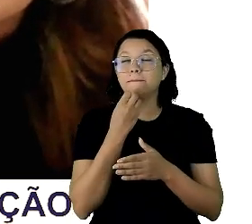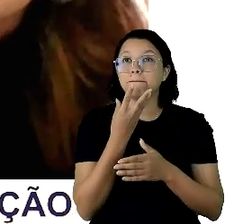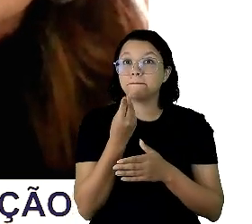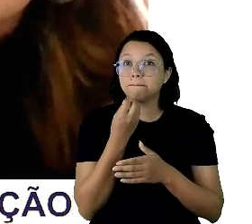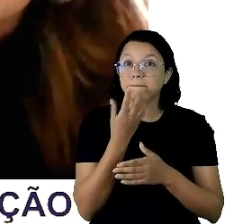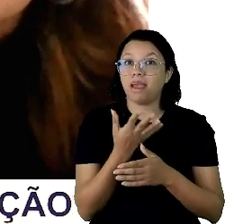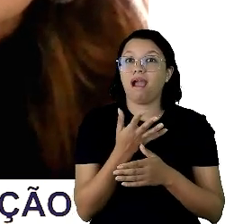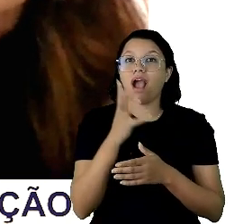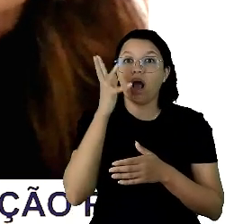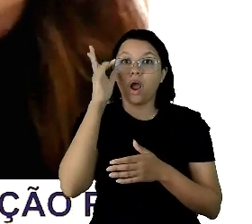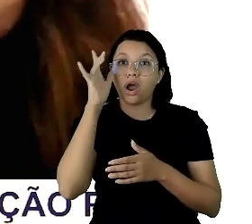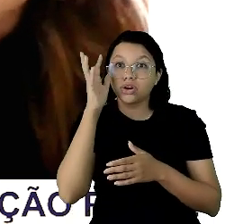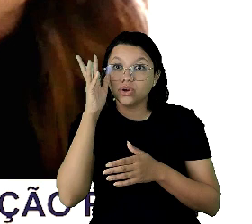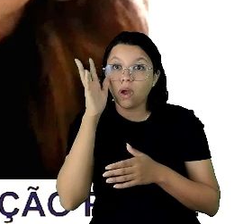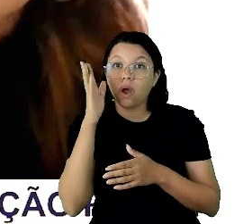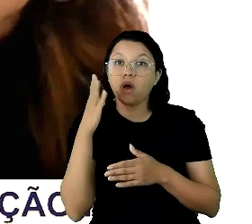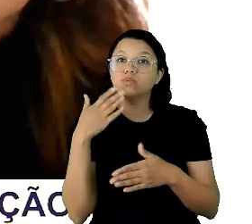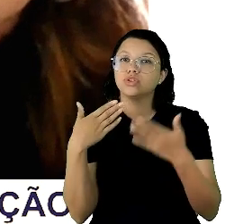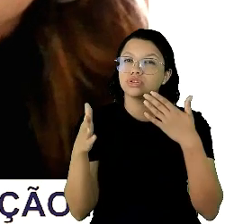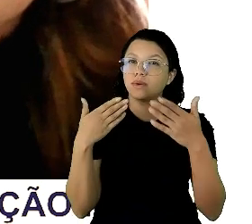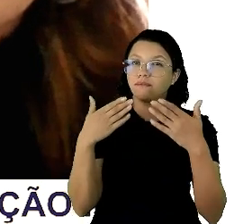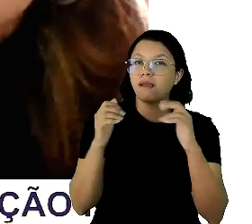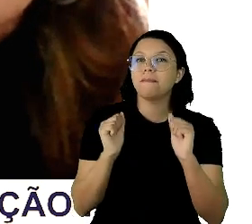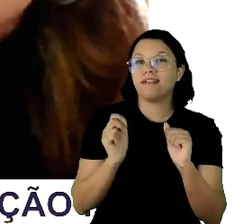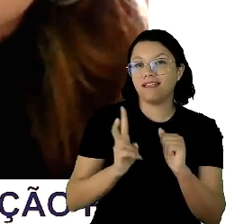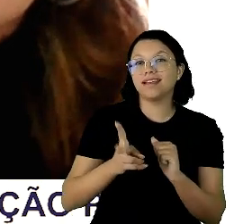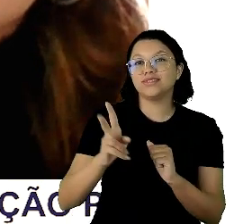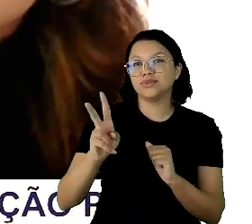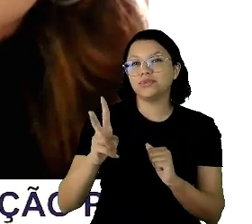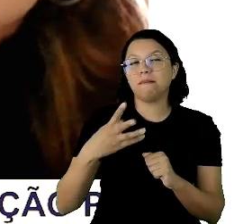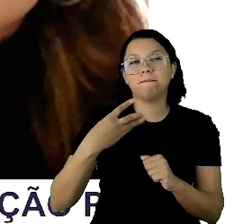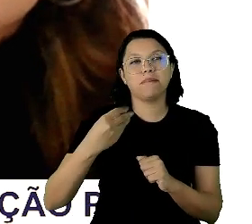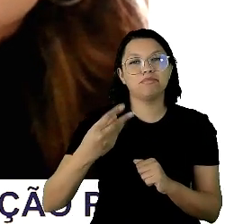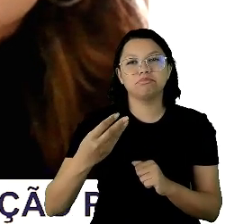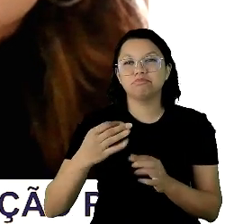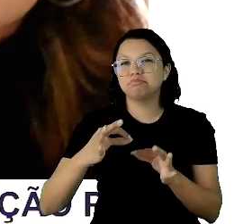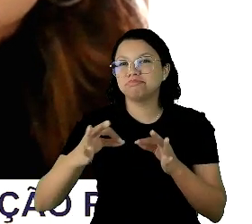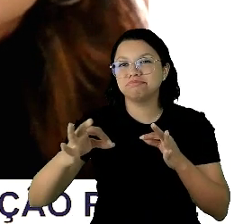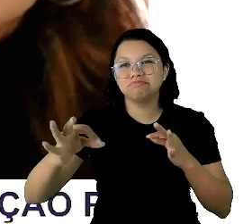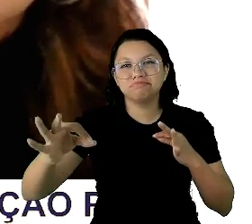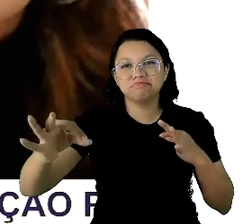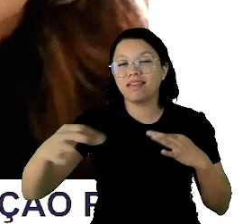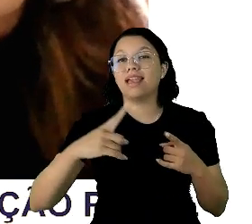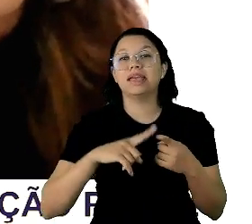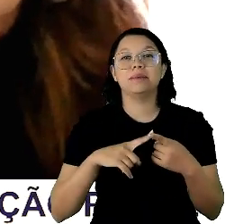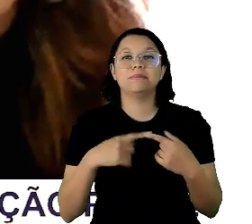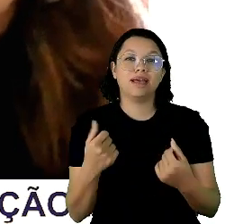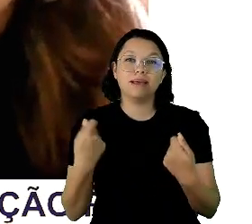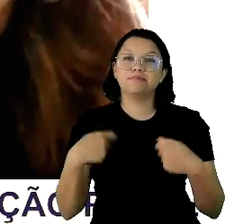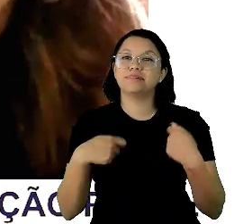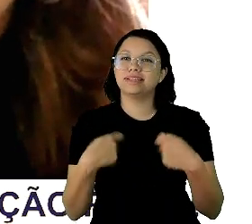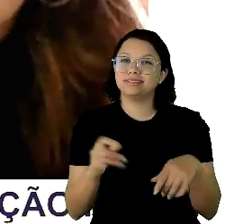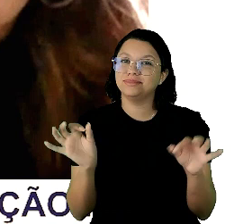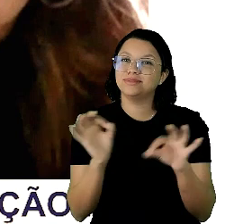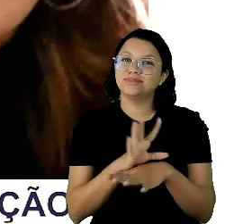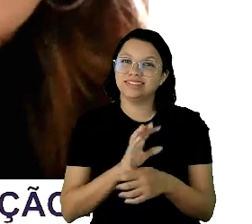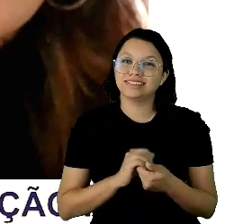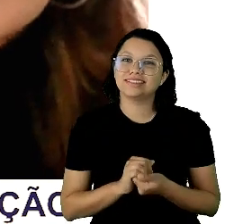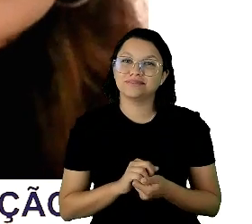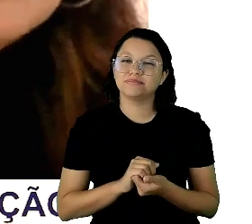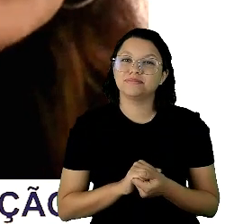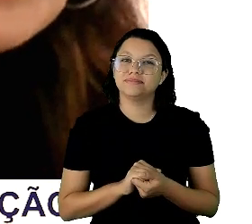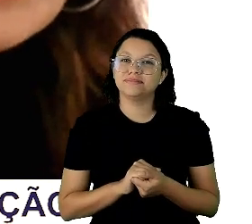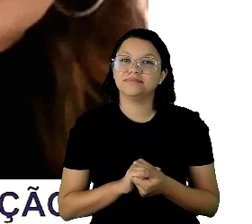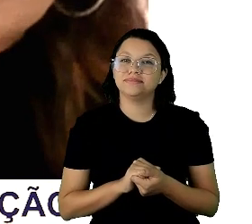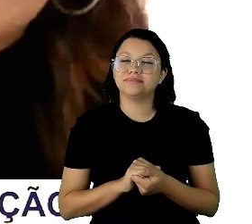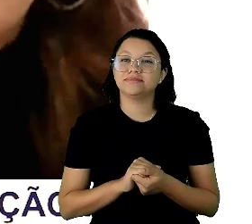bate-papo poderia continuar por muito tempo ainda, mas nós vamos ter que encerrá-lo. Doutora Terezinha, eu só tenho a